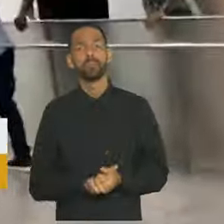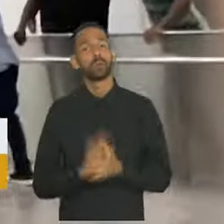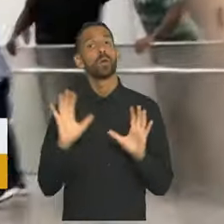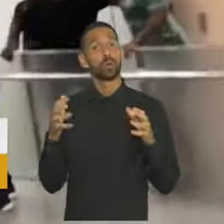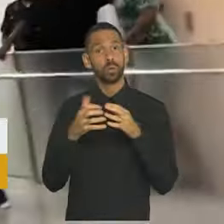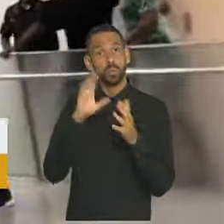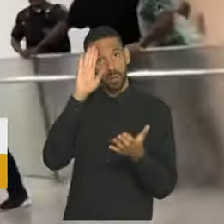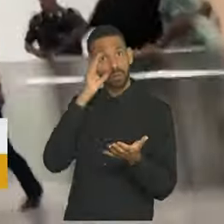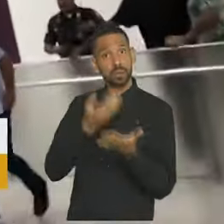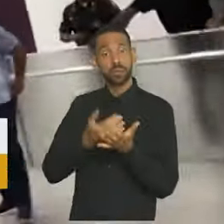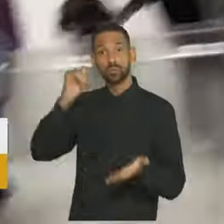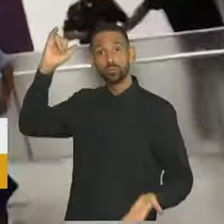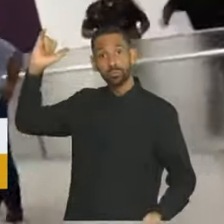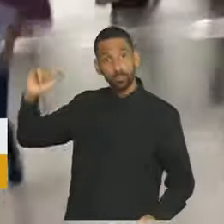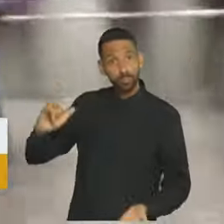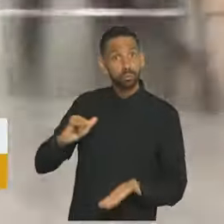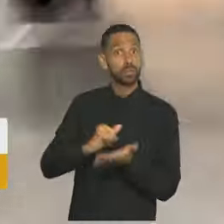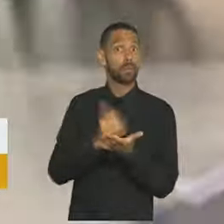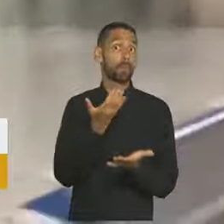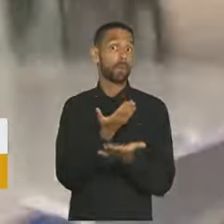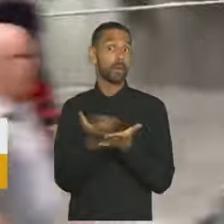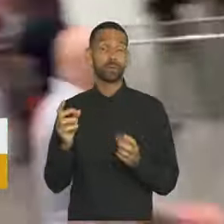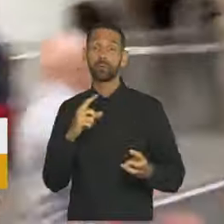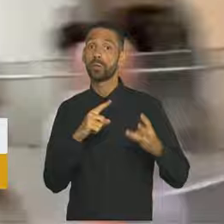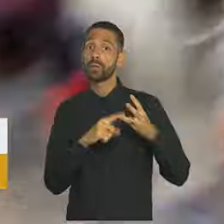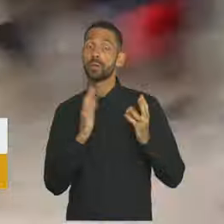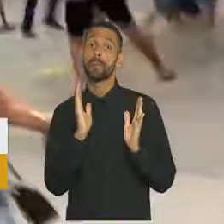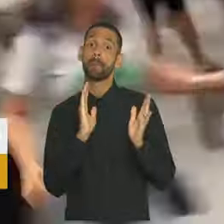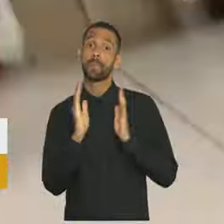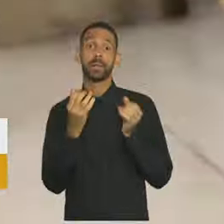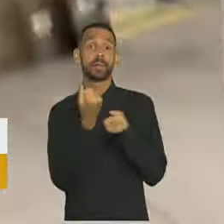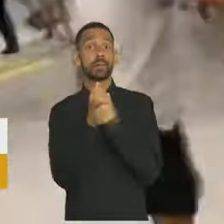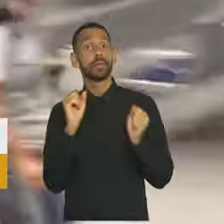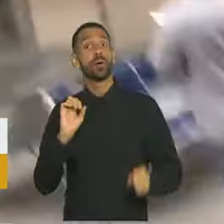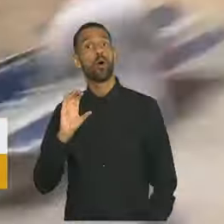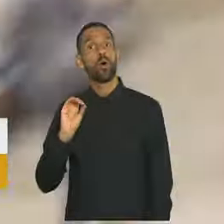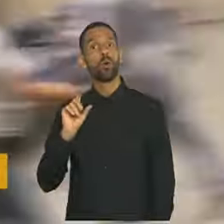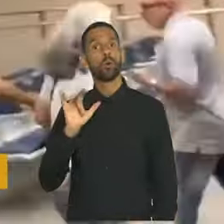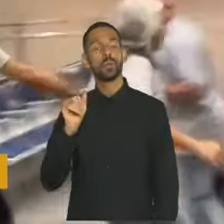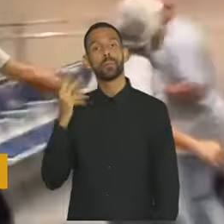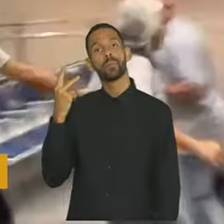esperava o desembarque da equipe que foi eliminada na terceira fase da Libertadores pelo Olímpia, do Paraguai.